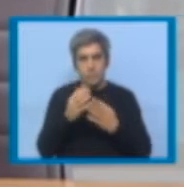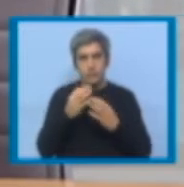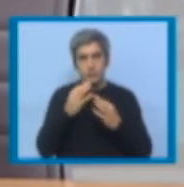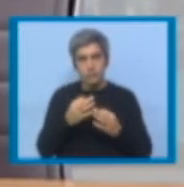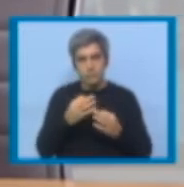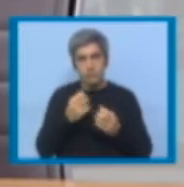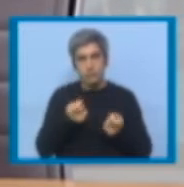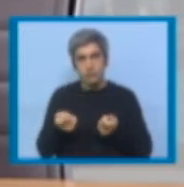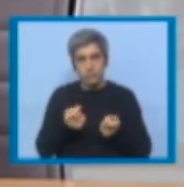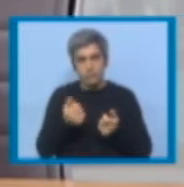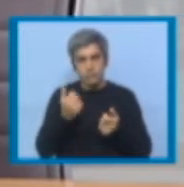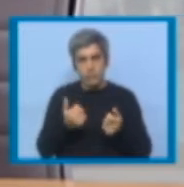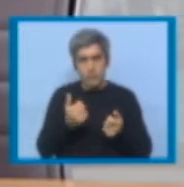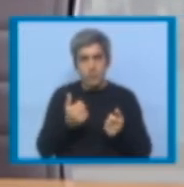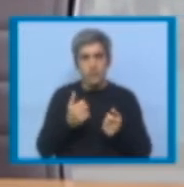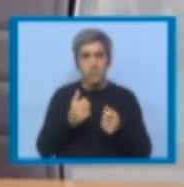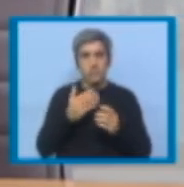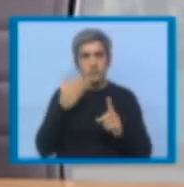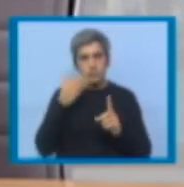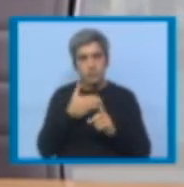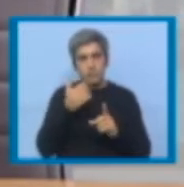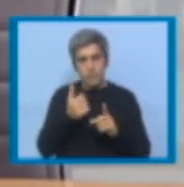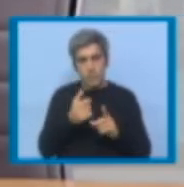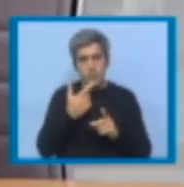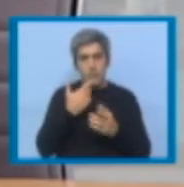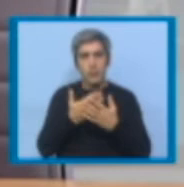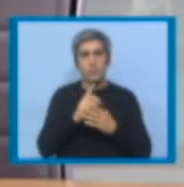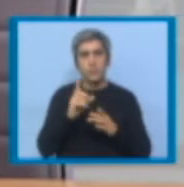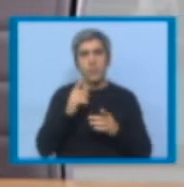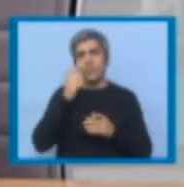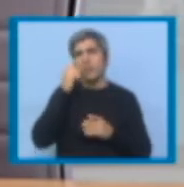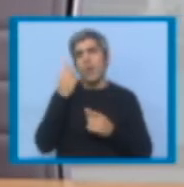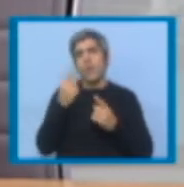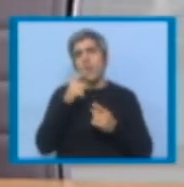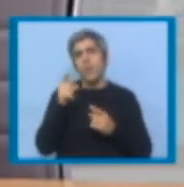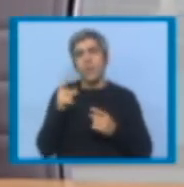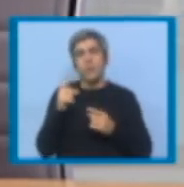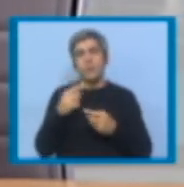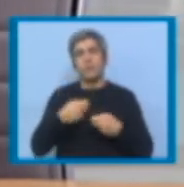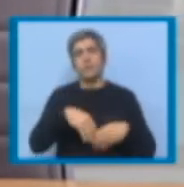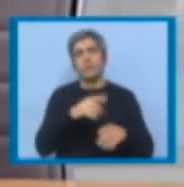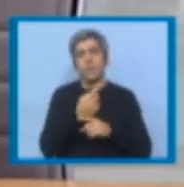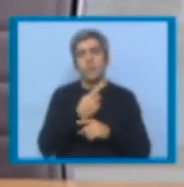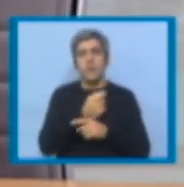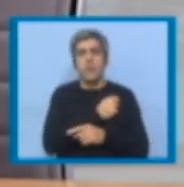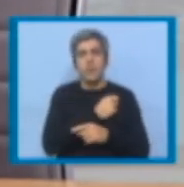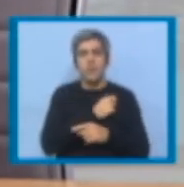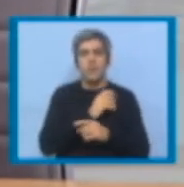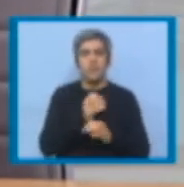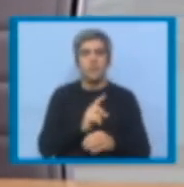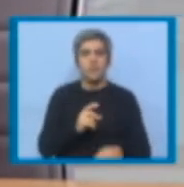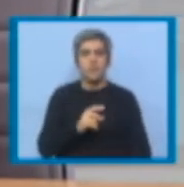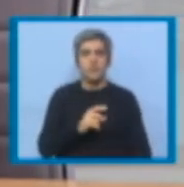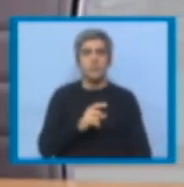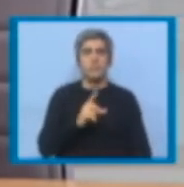seja coordenada de forma a ser eficaz e que não sirva apenas para as pessoas se desfazerem do que lá têm em casa e não